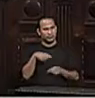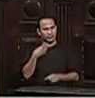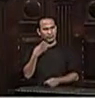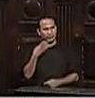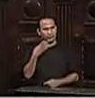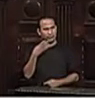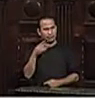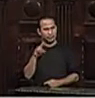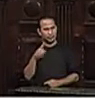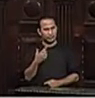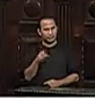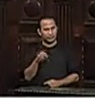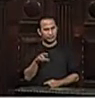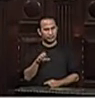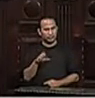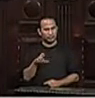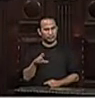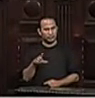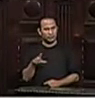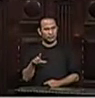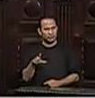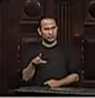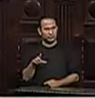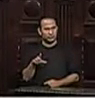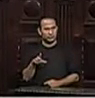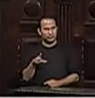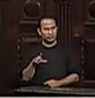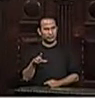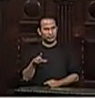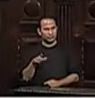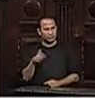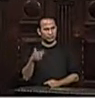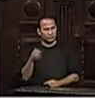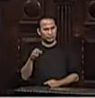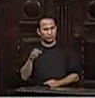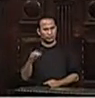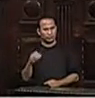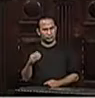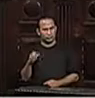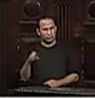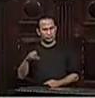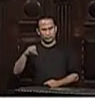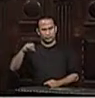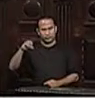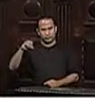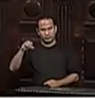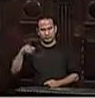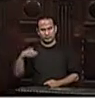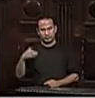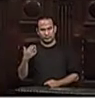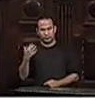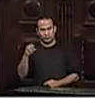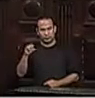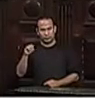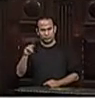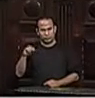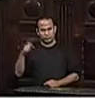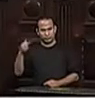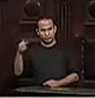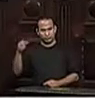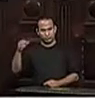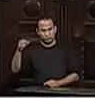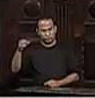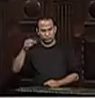no dia 27 no dia 4 de novembro, e 900 milhões no dia 27 de novembro.